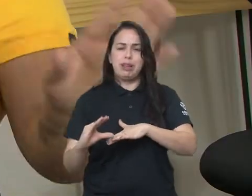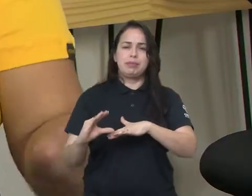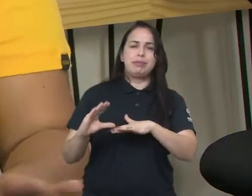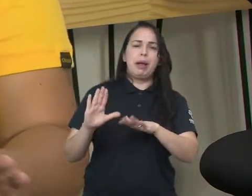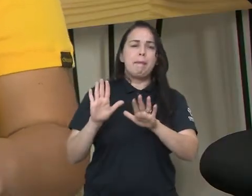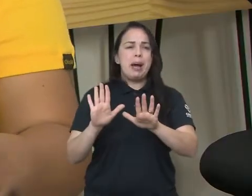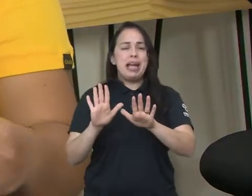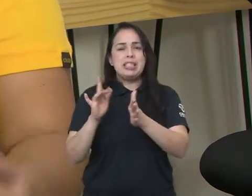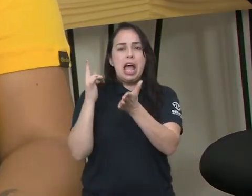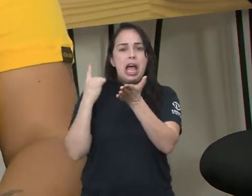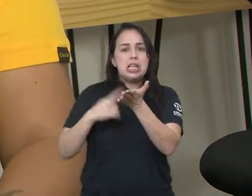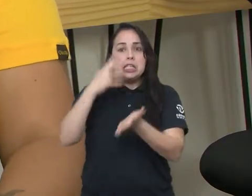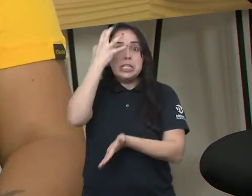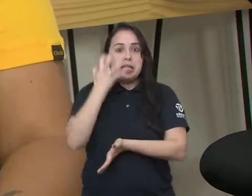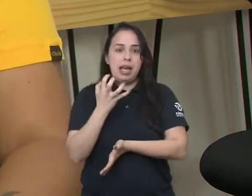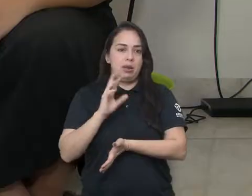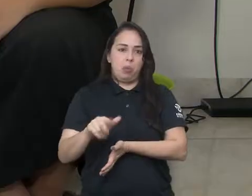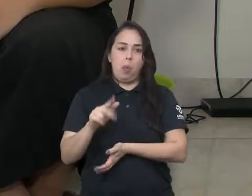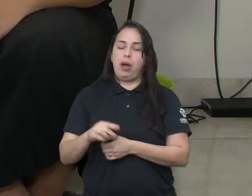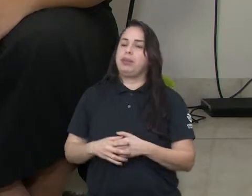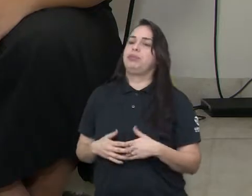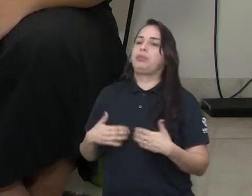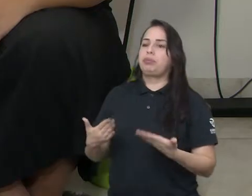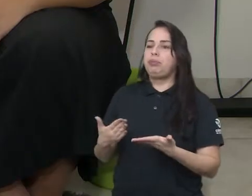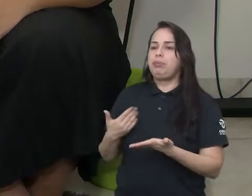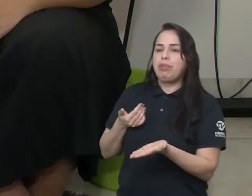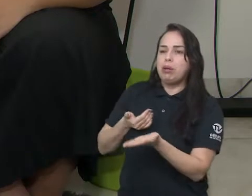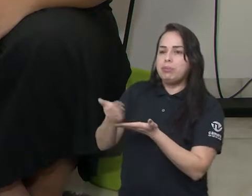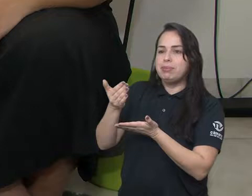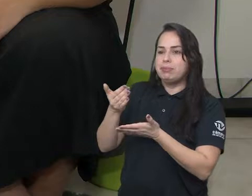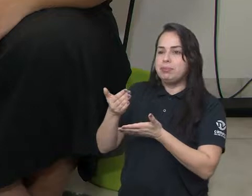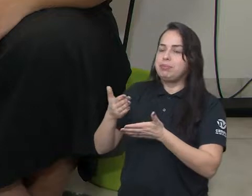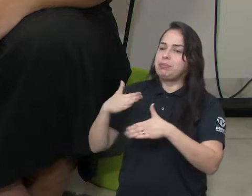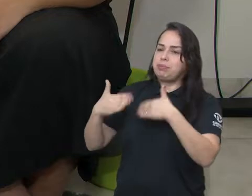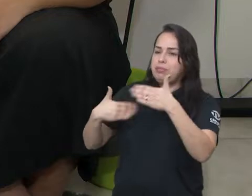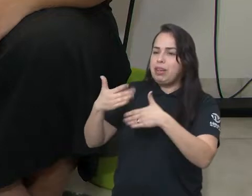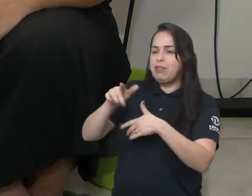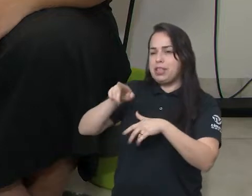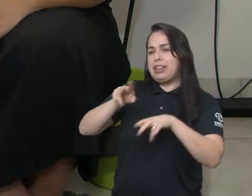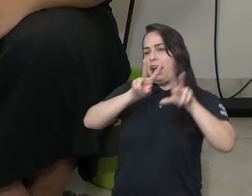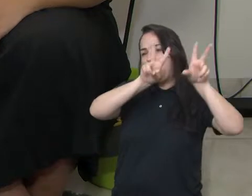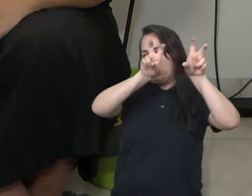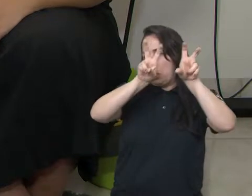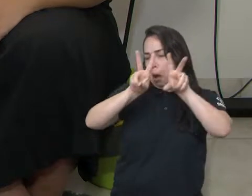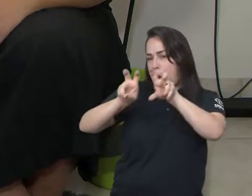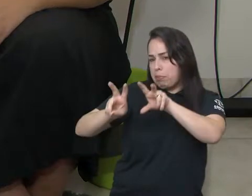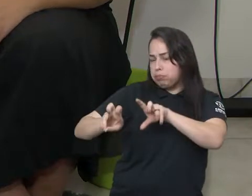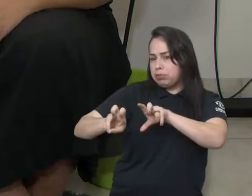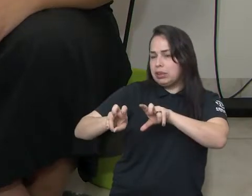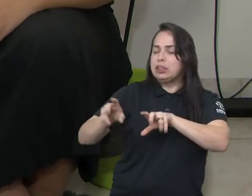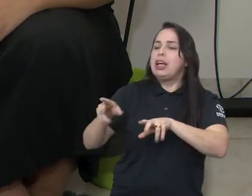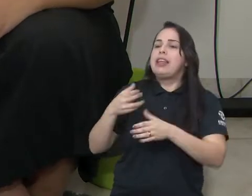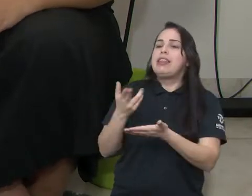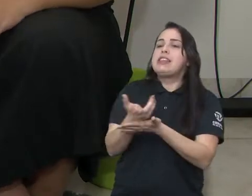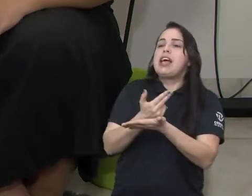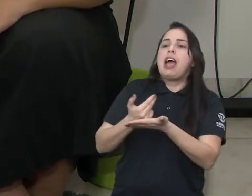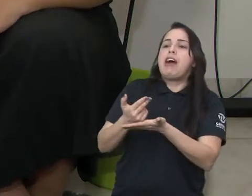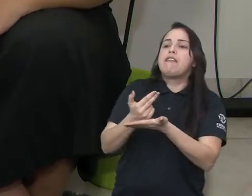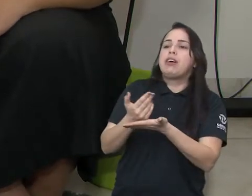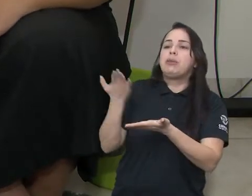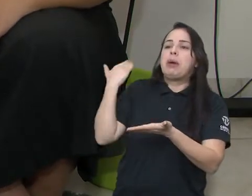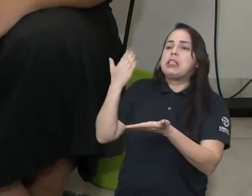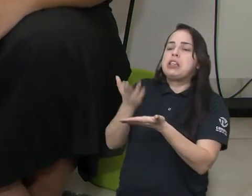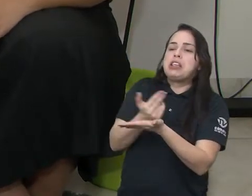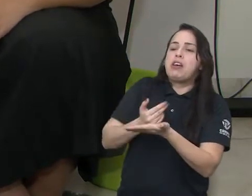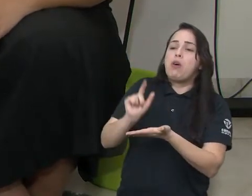nada assim, um compromisso. Quando você começou a desenvolver, você já tinha, porque você tem esses temas aí, o que você desenhava quando